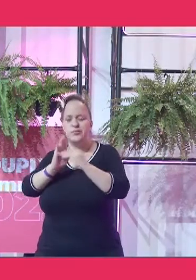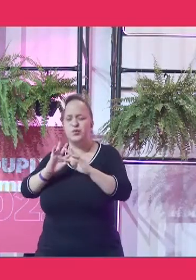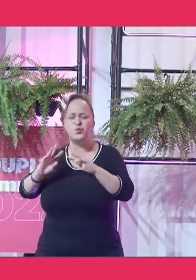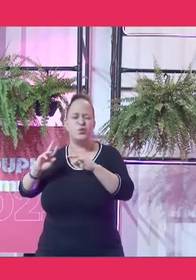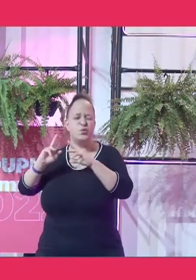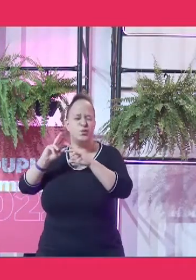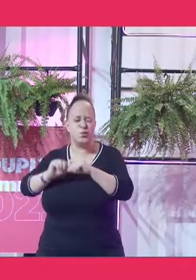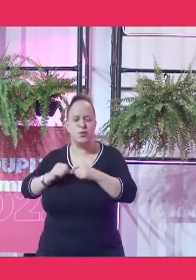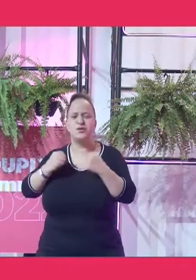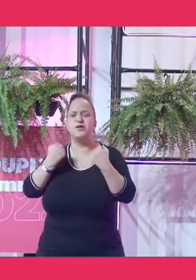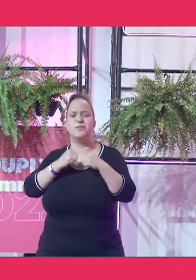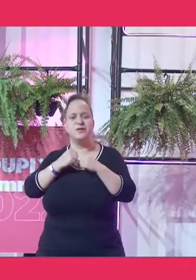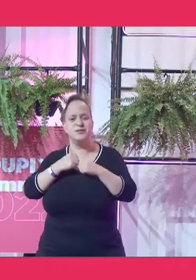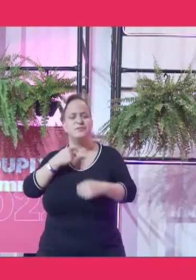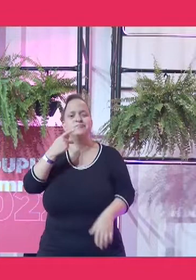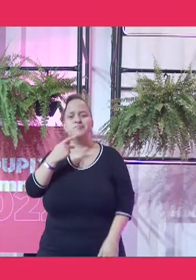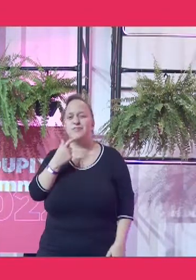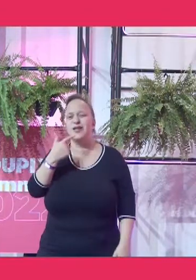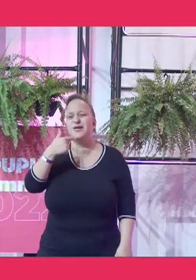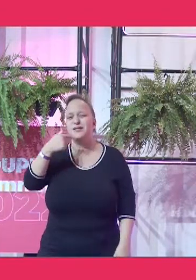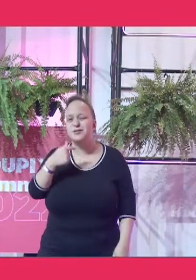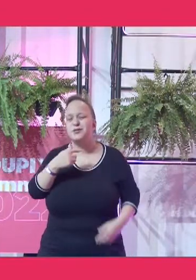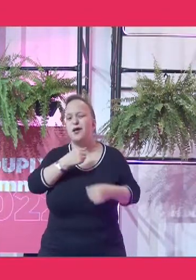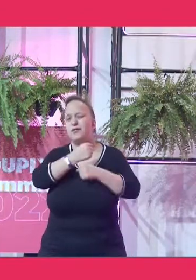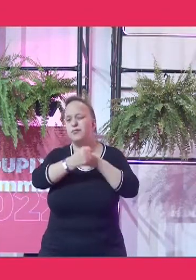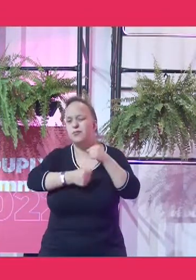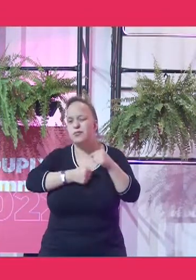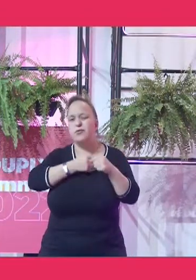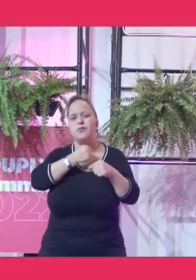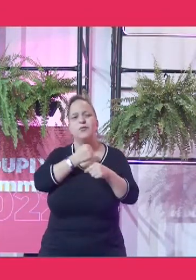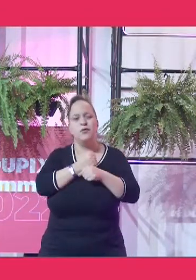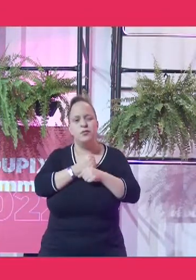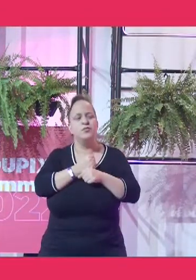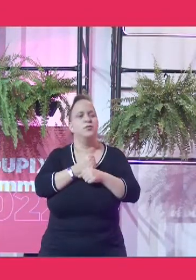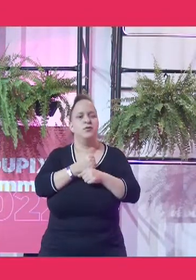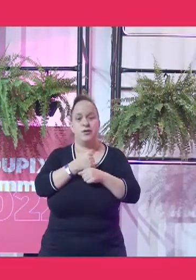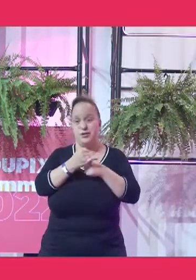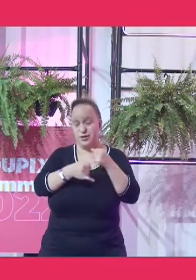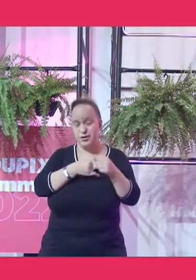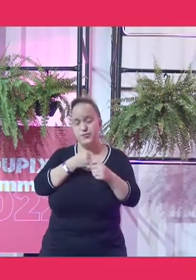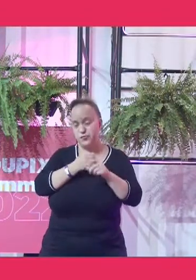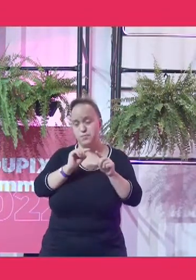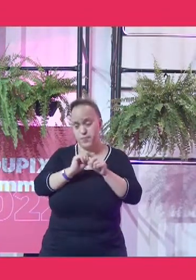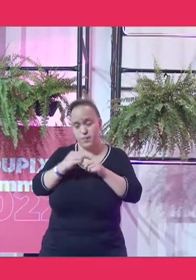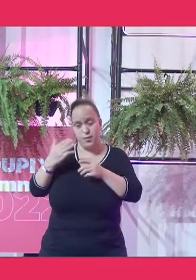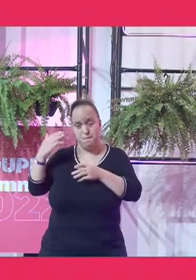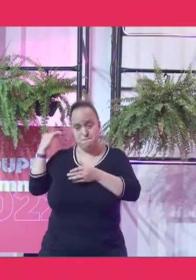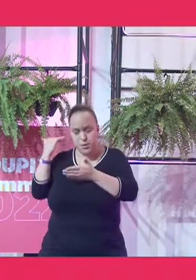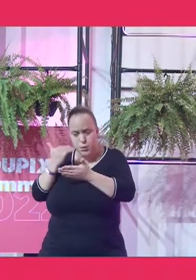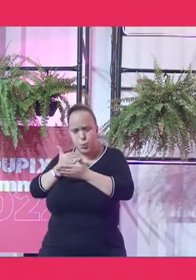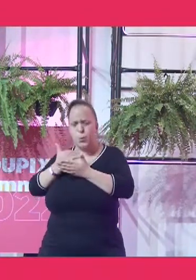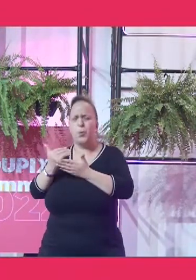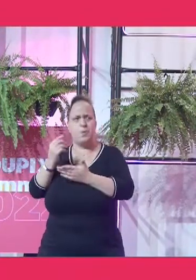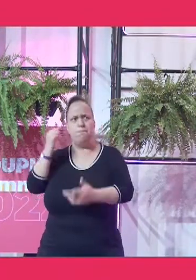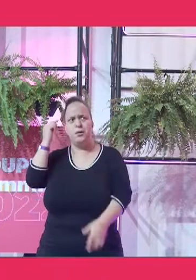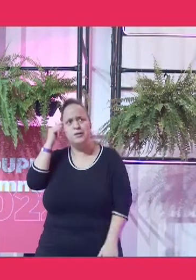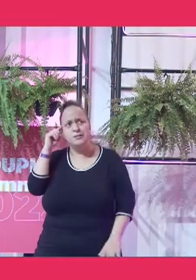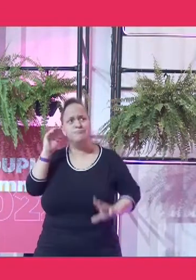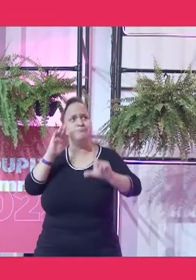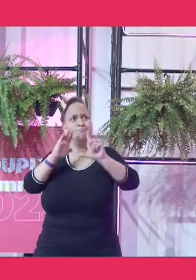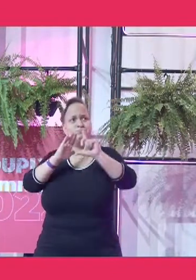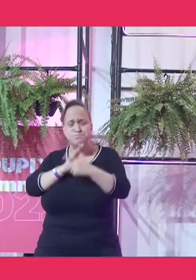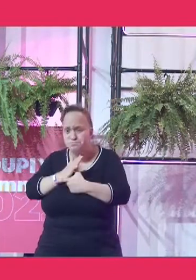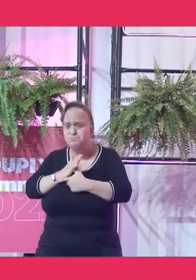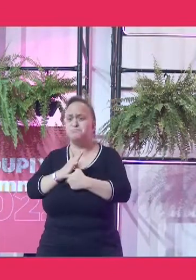falar que, gente, eu estou há 7 anos na internet, mas quando eu comecei eu achei que eu estava atrasada. Claro que eu tô ferrada, só que é papel de quem